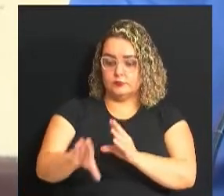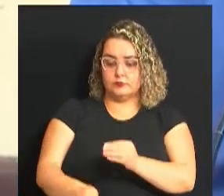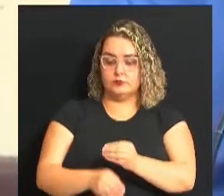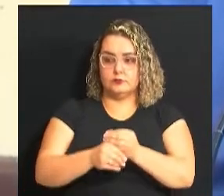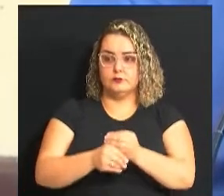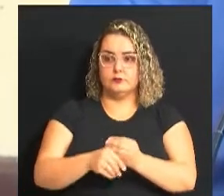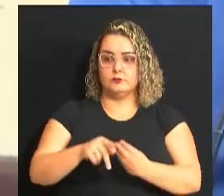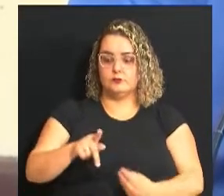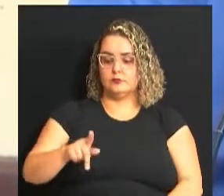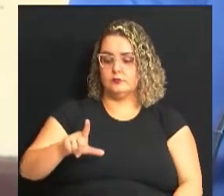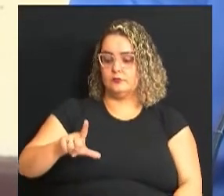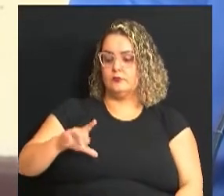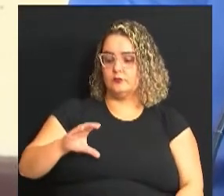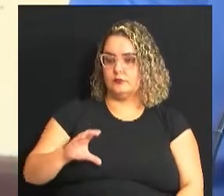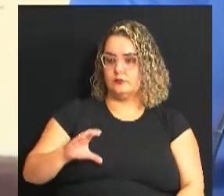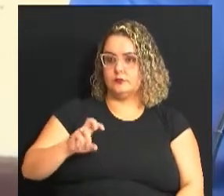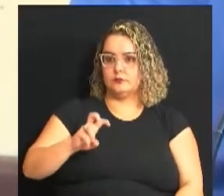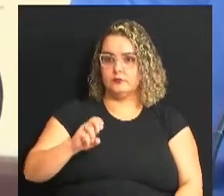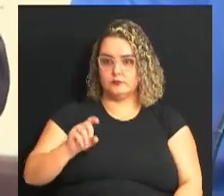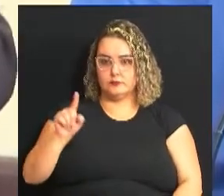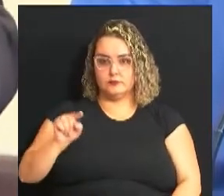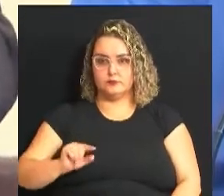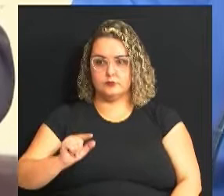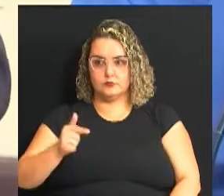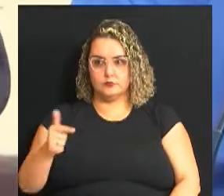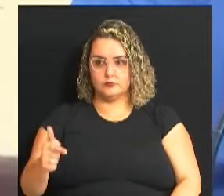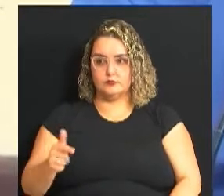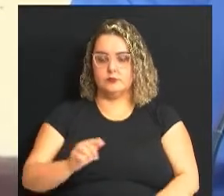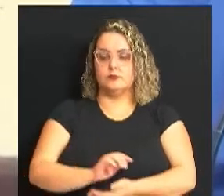PLC 50/2022, processo